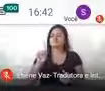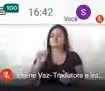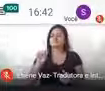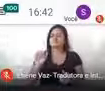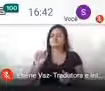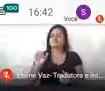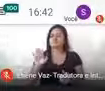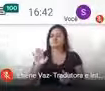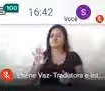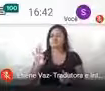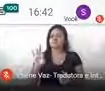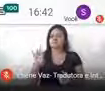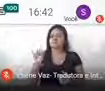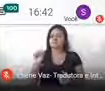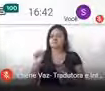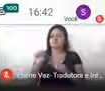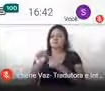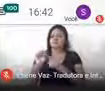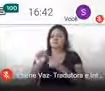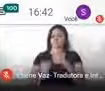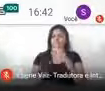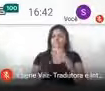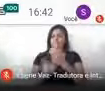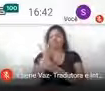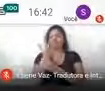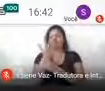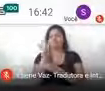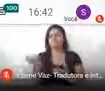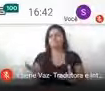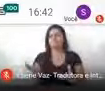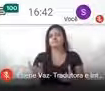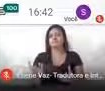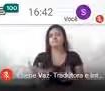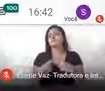influências que a etnia a que o indivíduo pertence